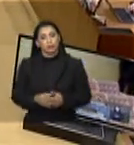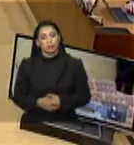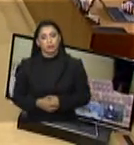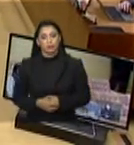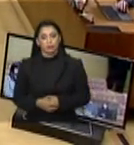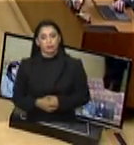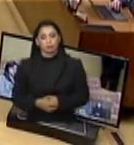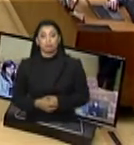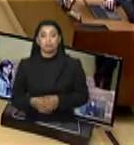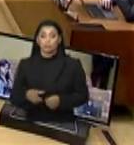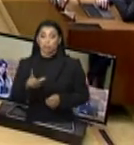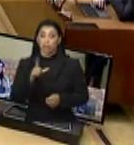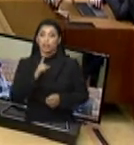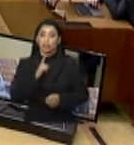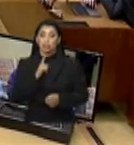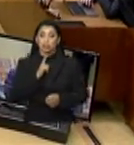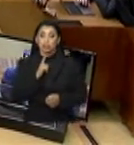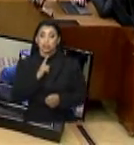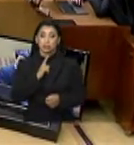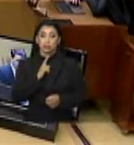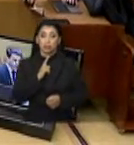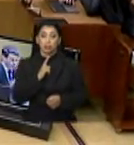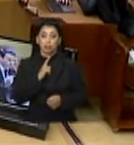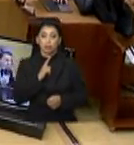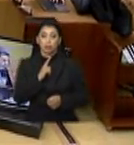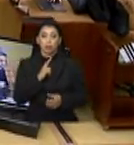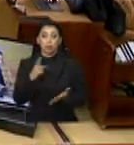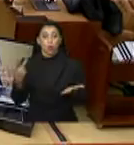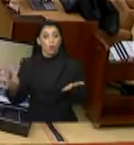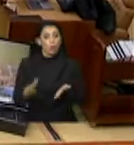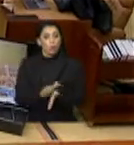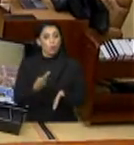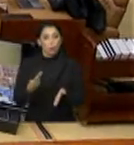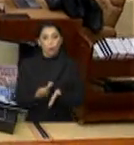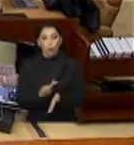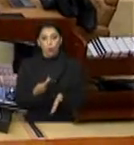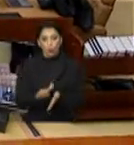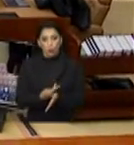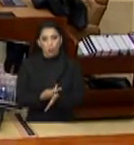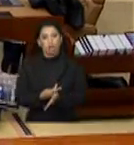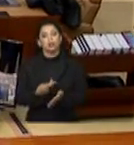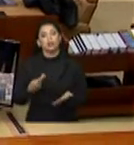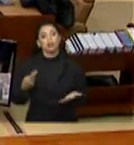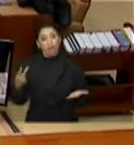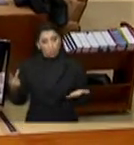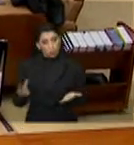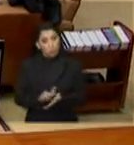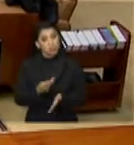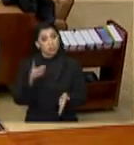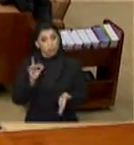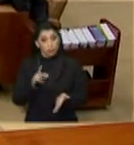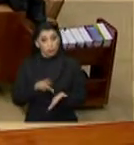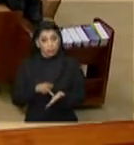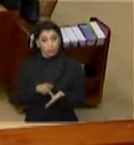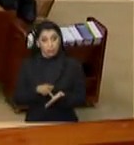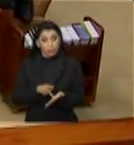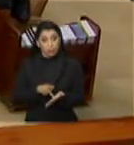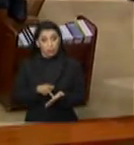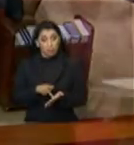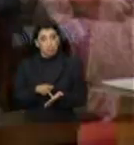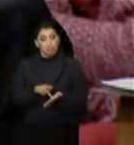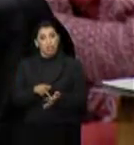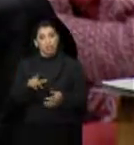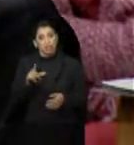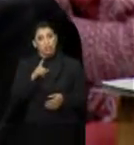nós estamos tratando de uma de um erro de fato que foi cometido e que